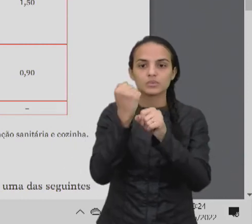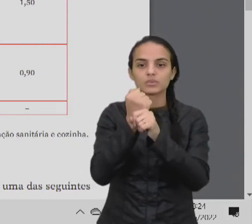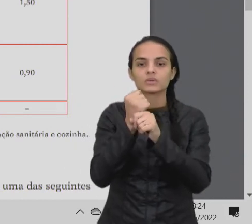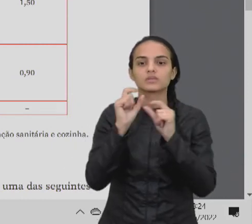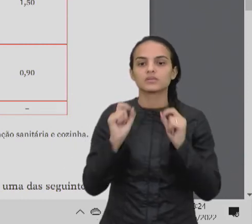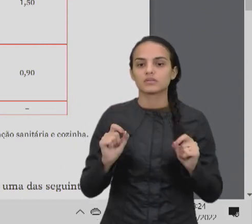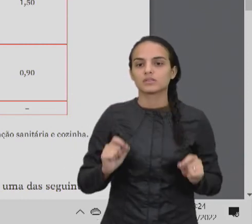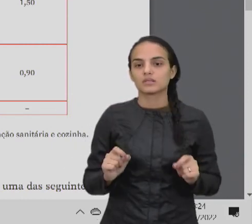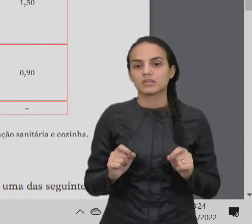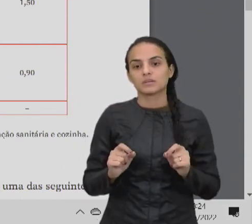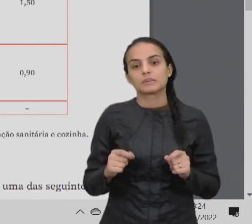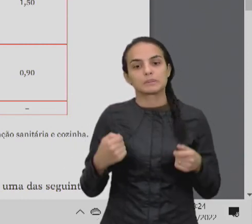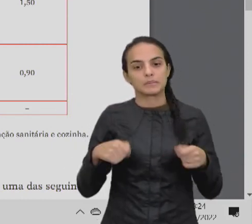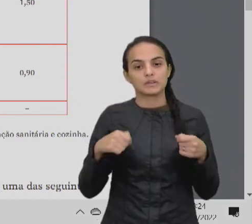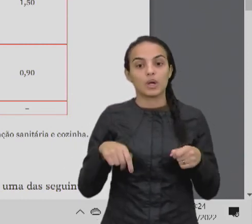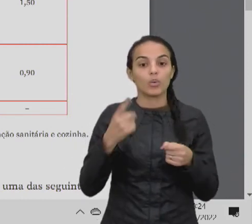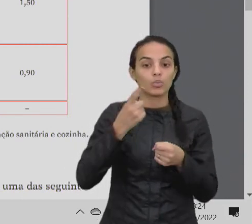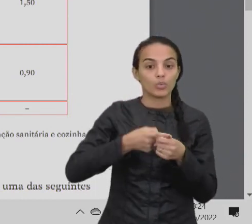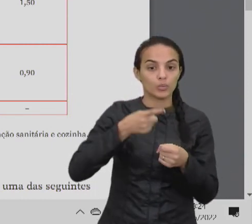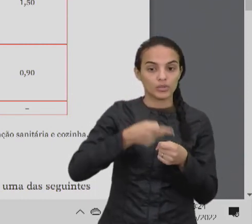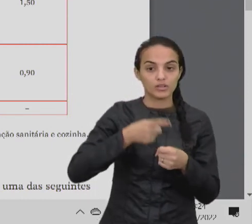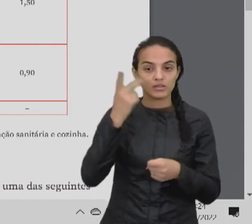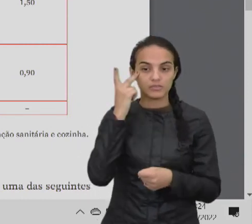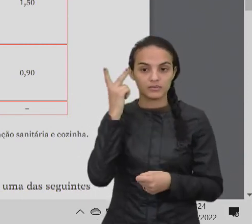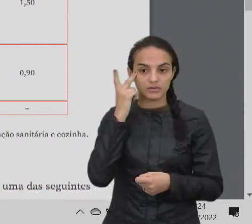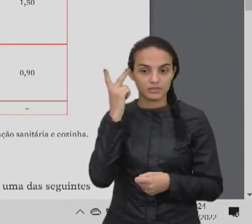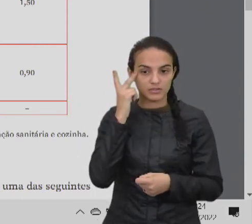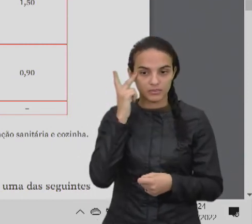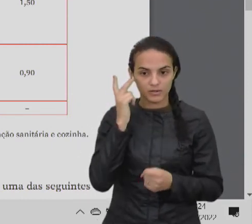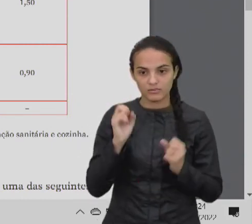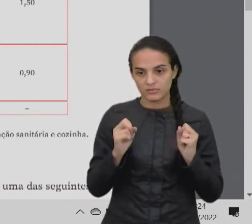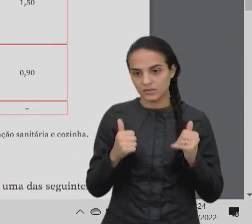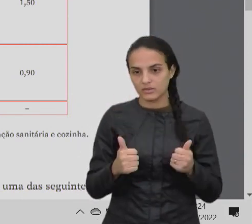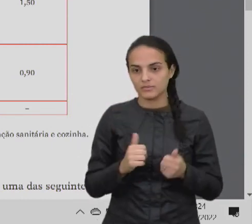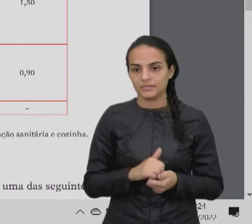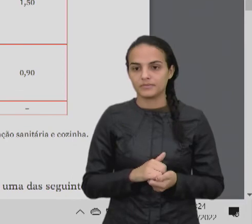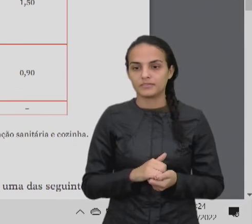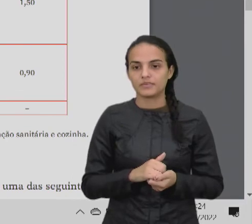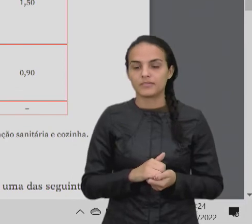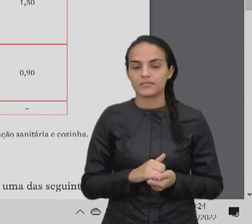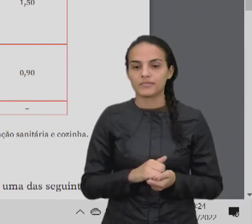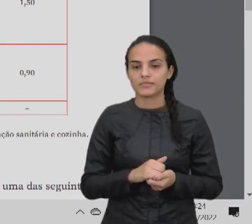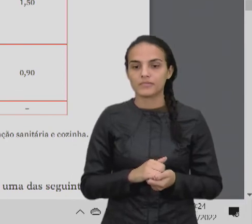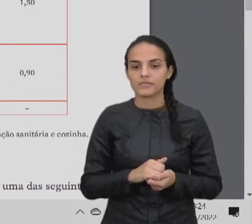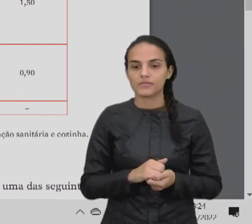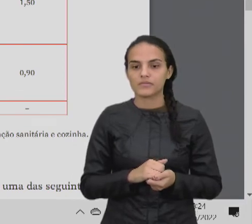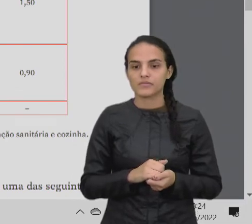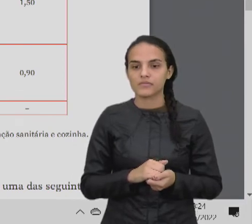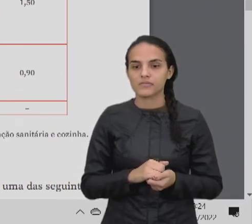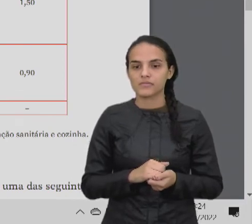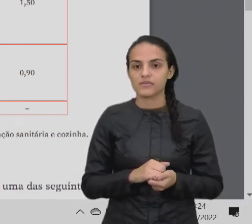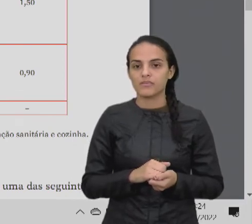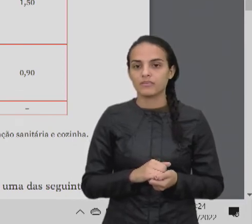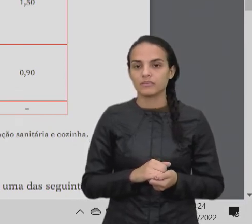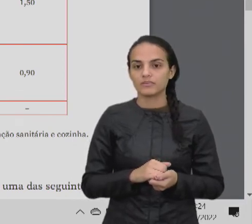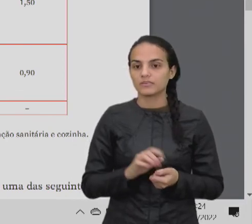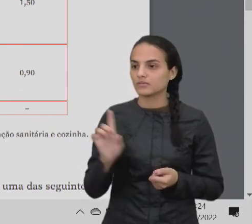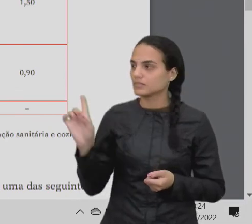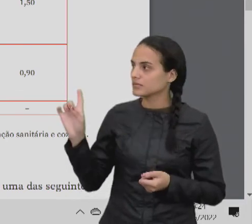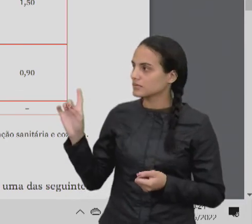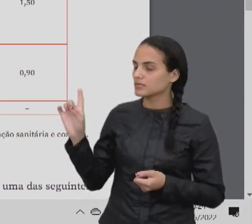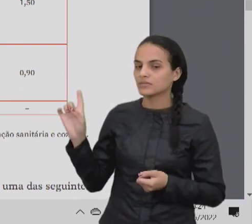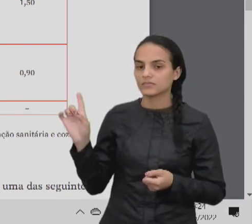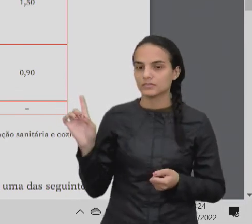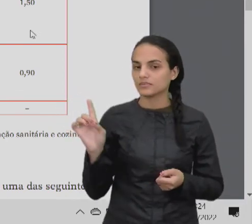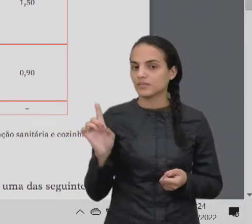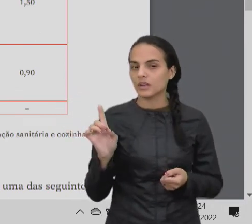Só que, logicamente, isso daqui é no município de São Paulo, tá? E tem que conter o círculo, né,